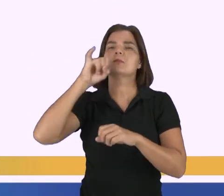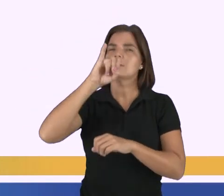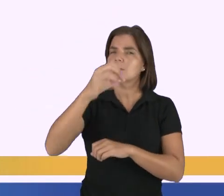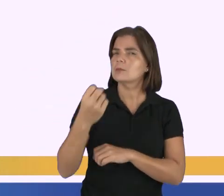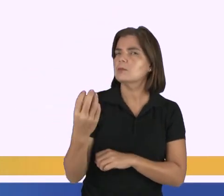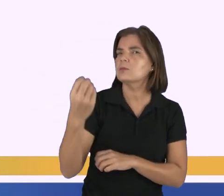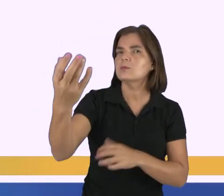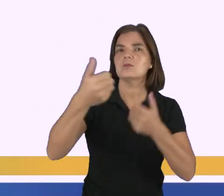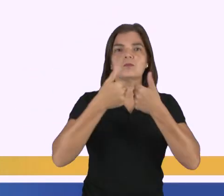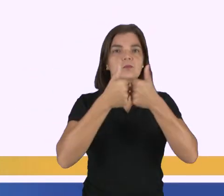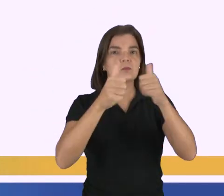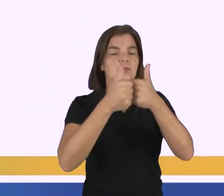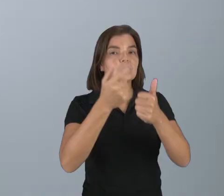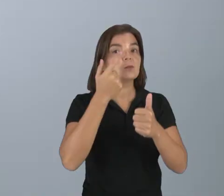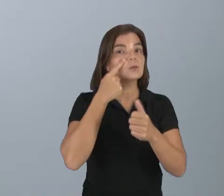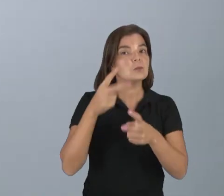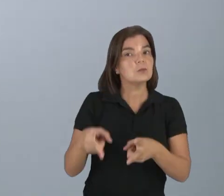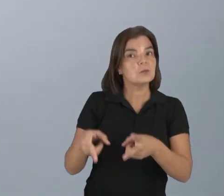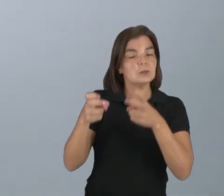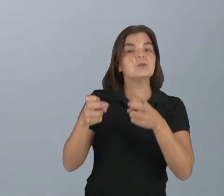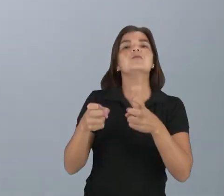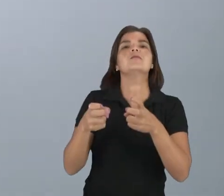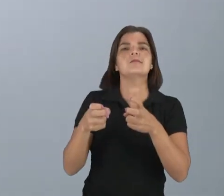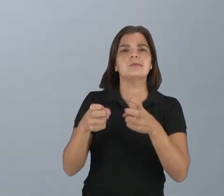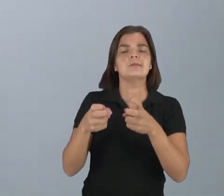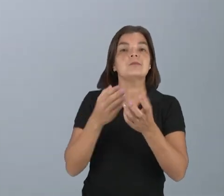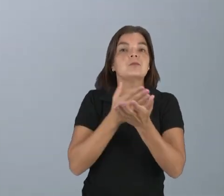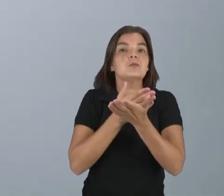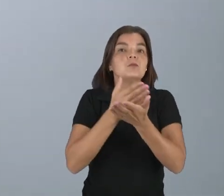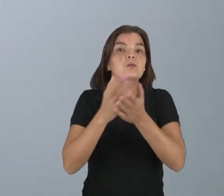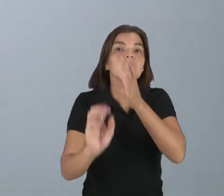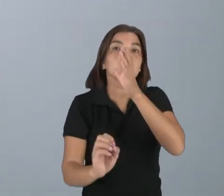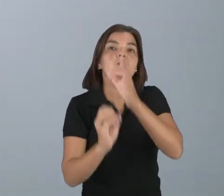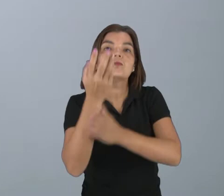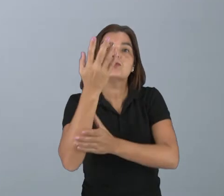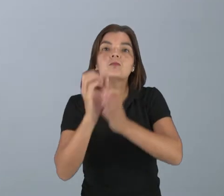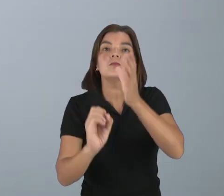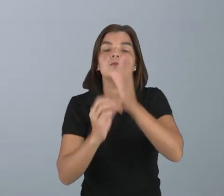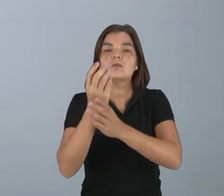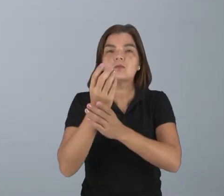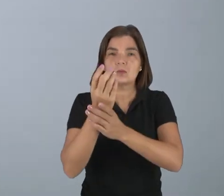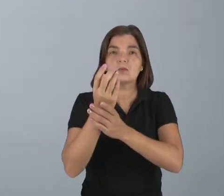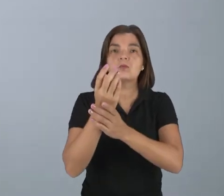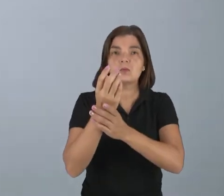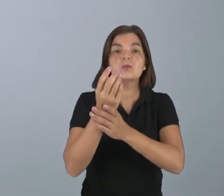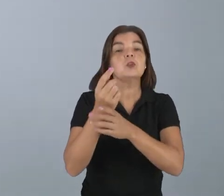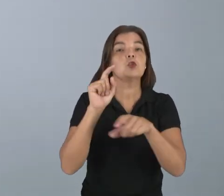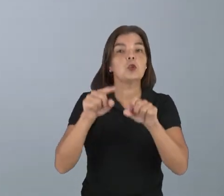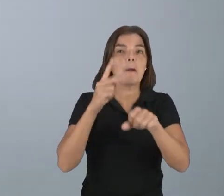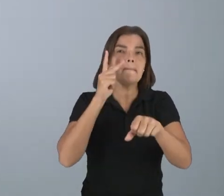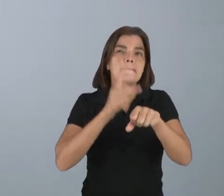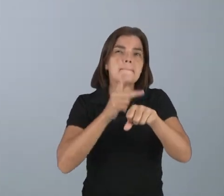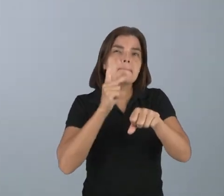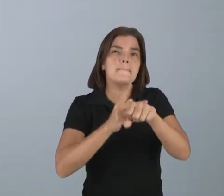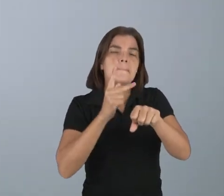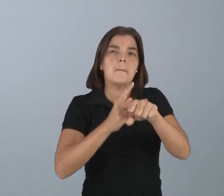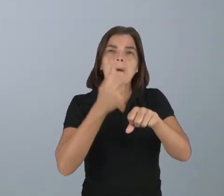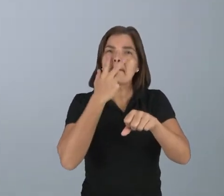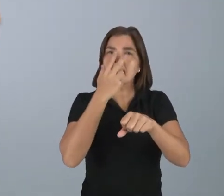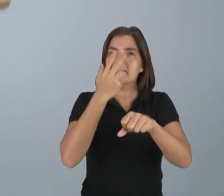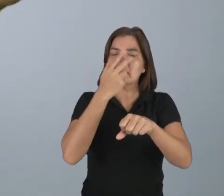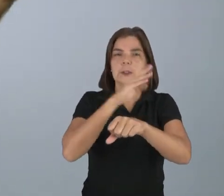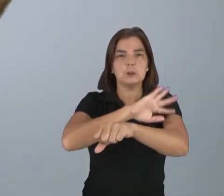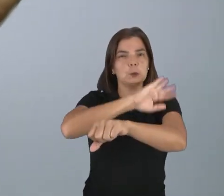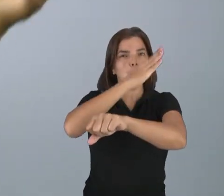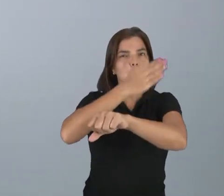ônibus, já percebeu que em determinado instante começam a surgir alguns fragmentos de rocha, como se fosse alguma